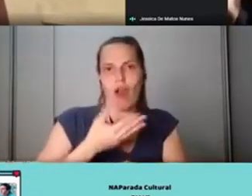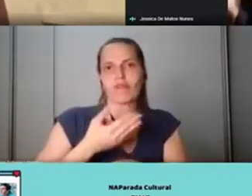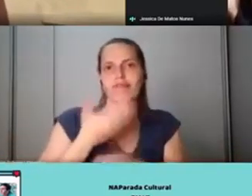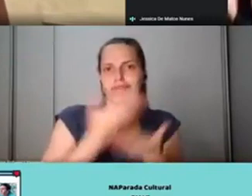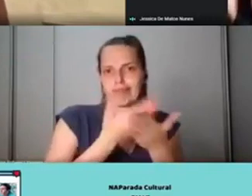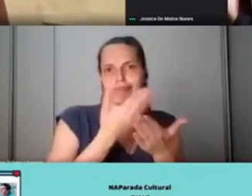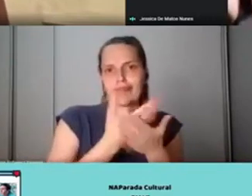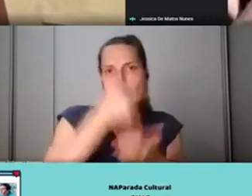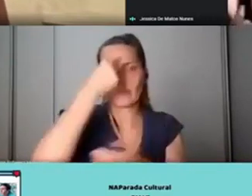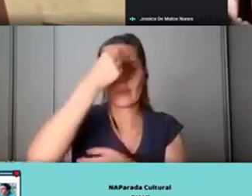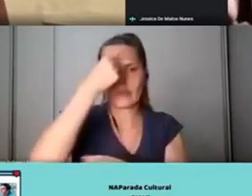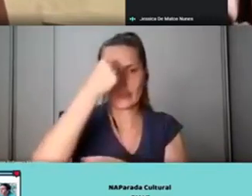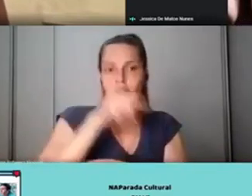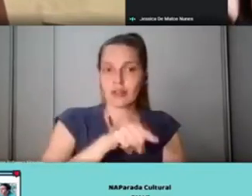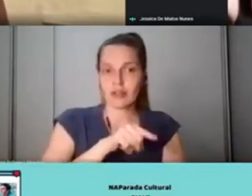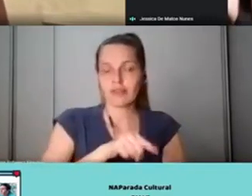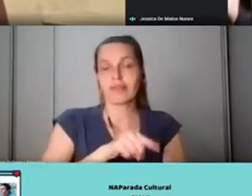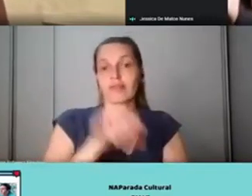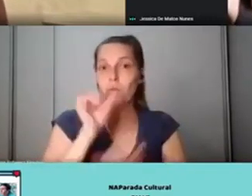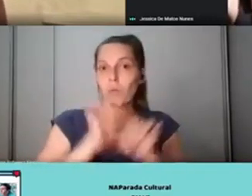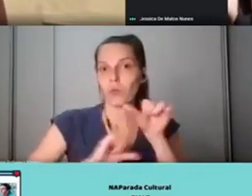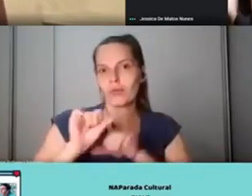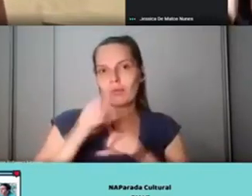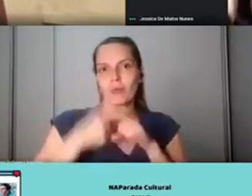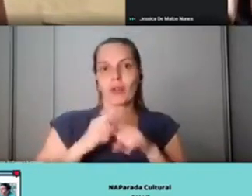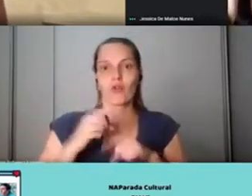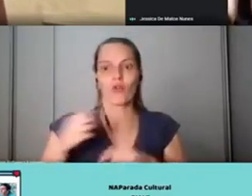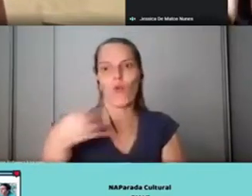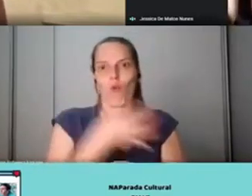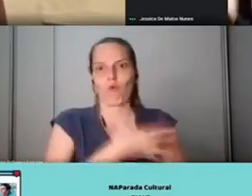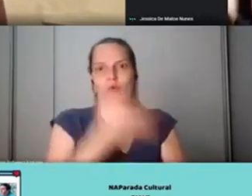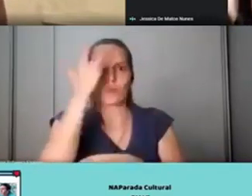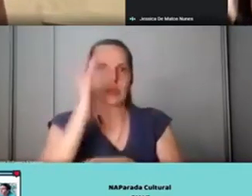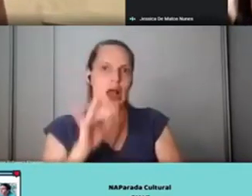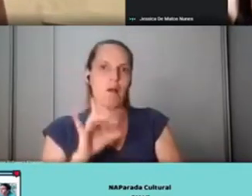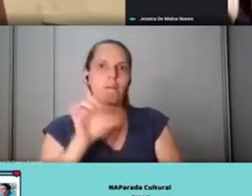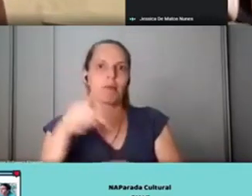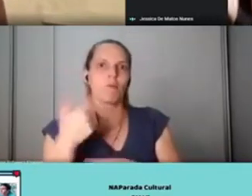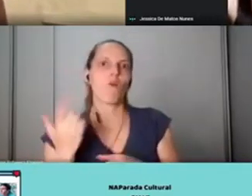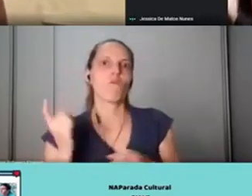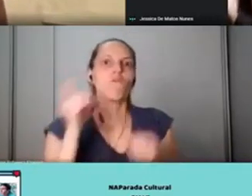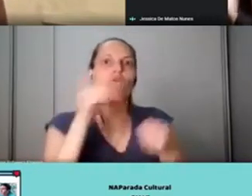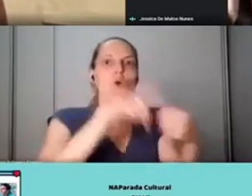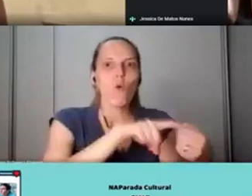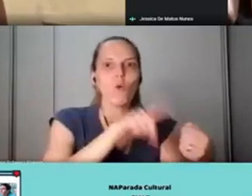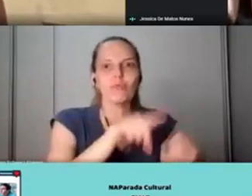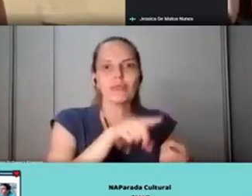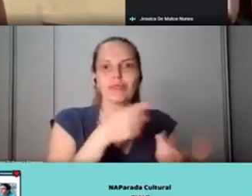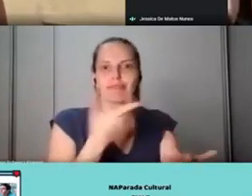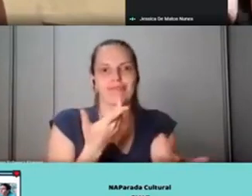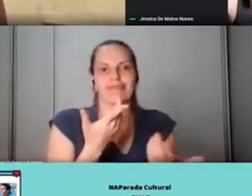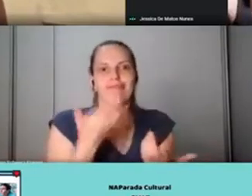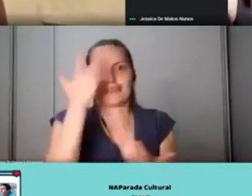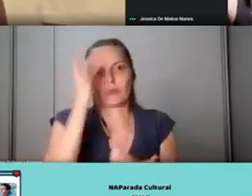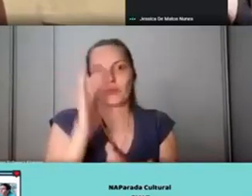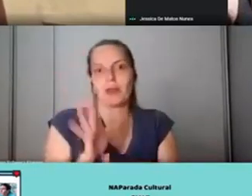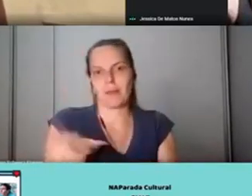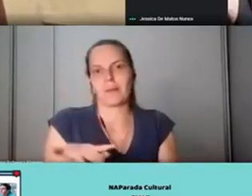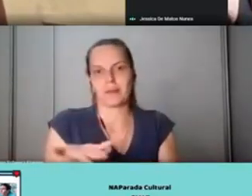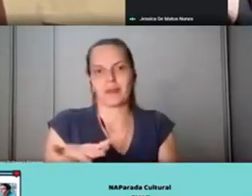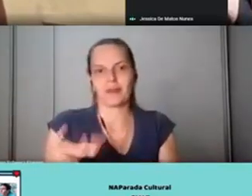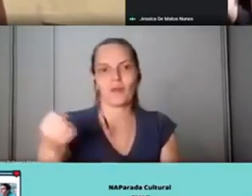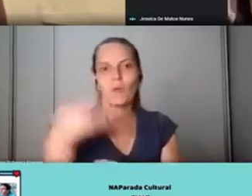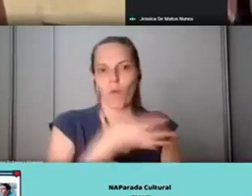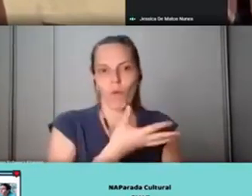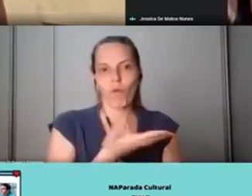né? Que é novo, a gente não sabe como é que vai ser, a gente pode imaginar, mas saber mesmo só quando a gente estiver lá de novo, sentado